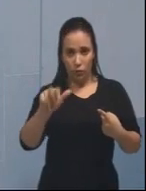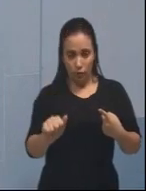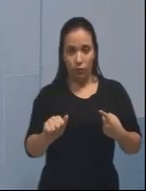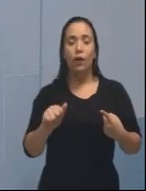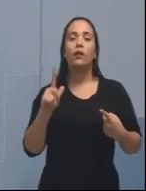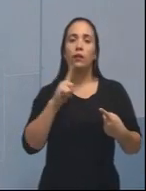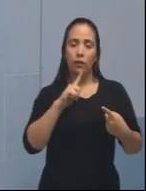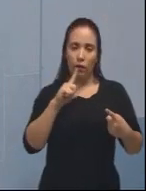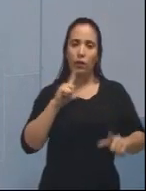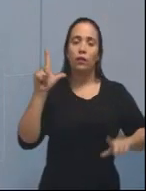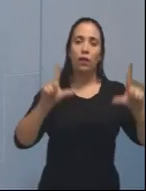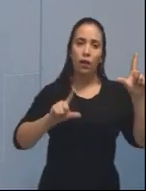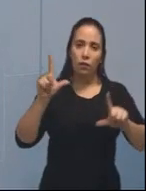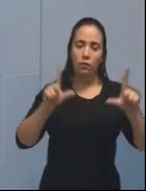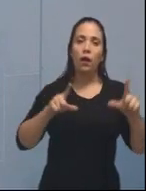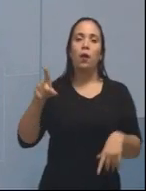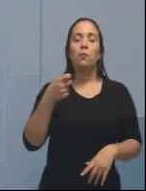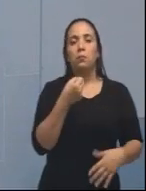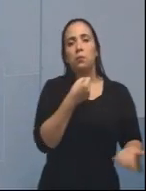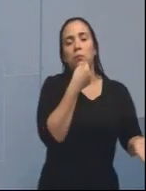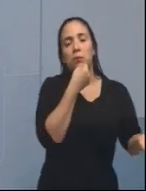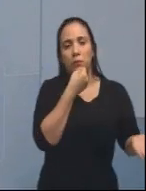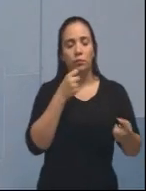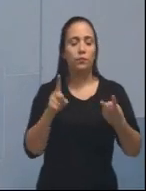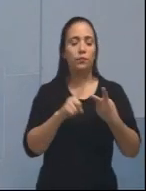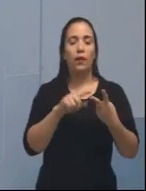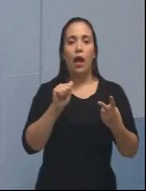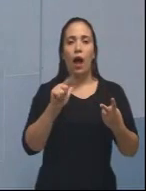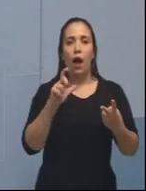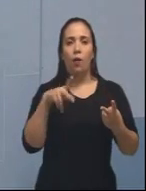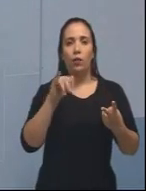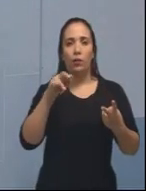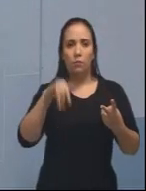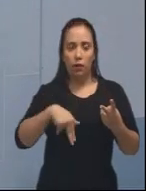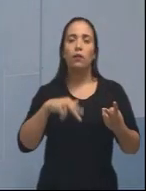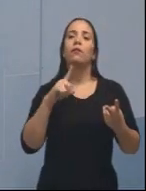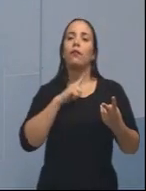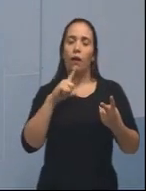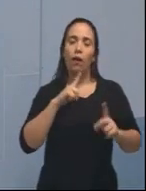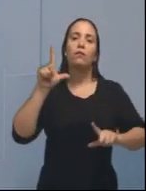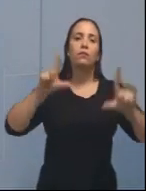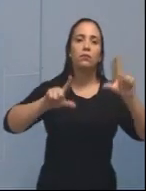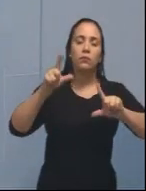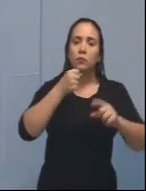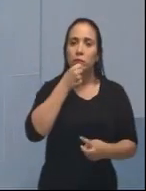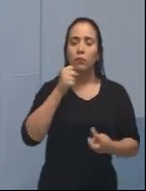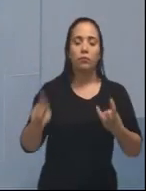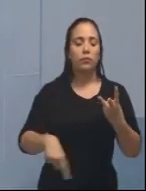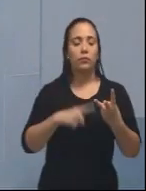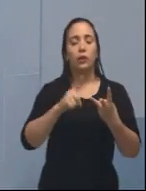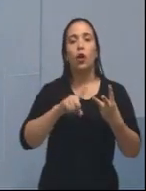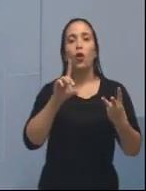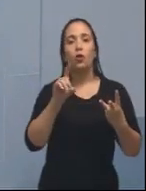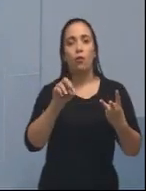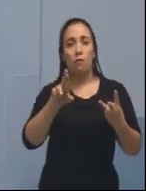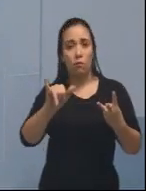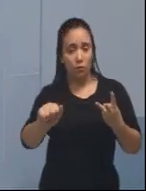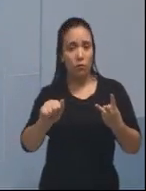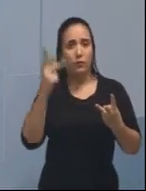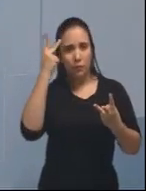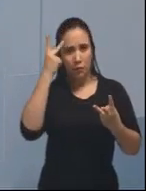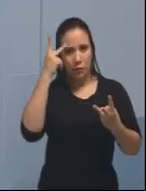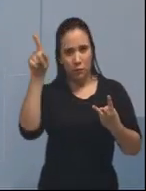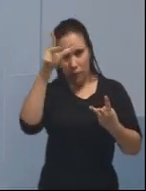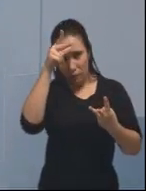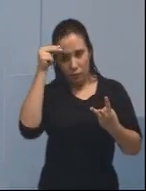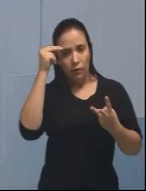nos meios de comunicação. Geraldo Alckmin tem espaço nos meios de comunicações. O prefeito de São Paulo, João Dória, tem, como